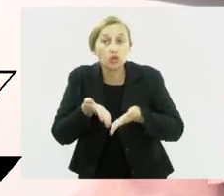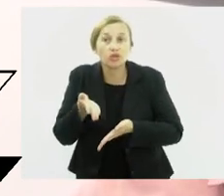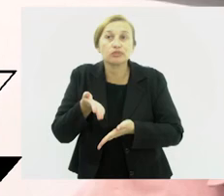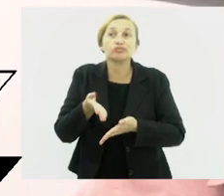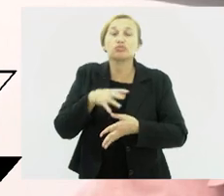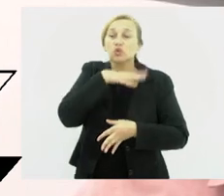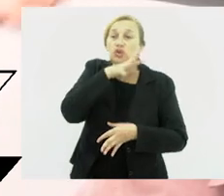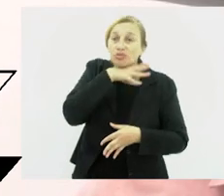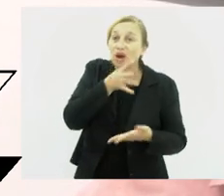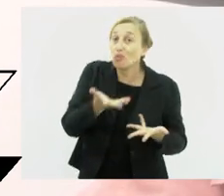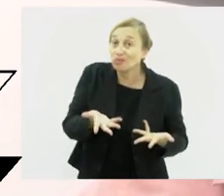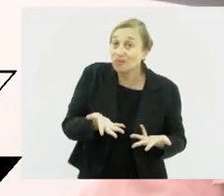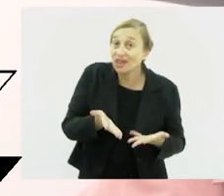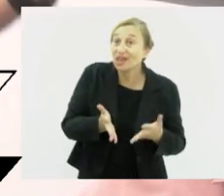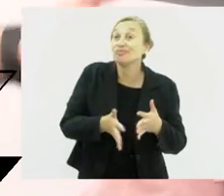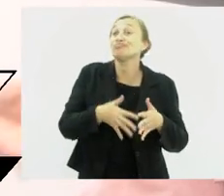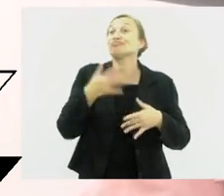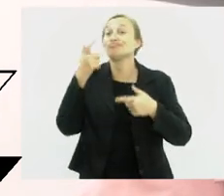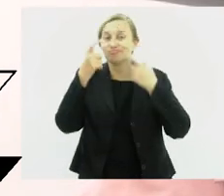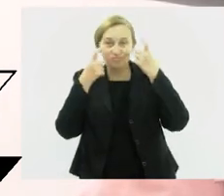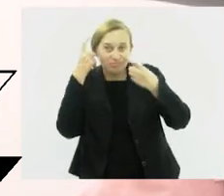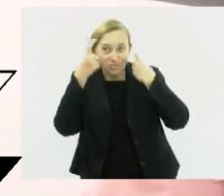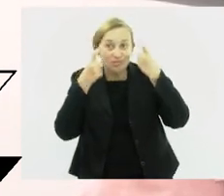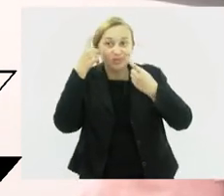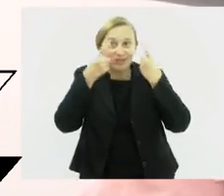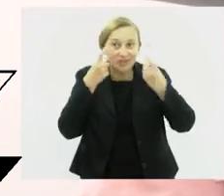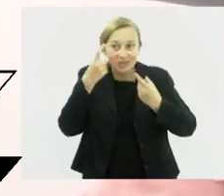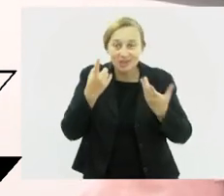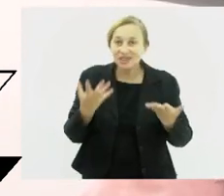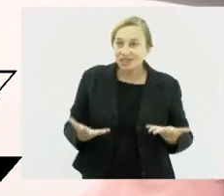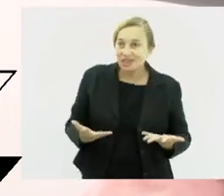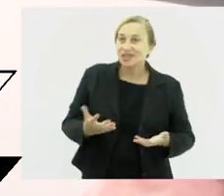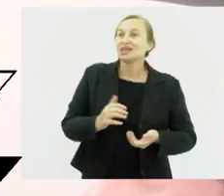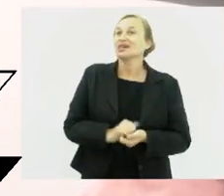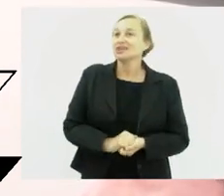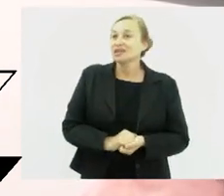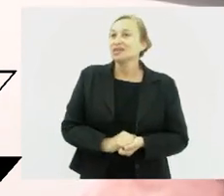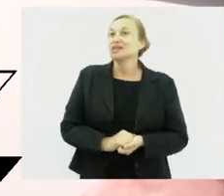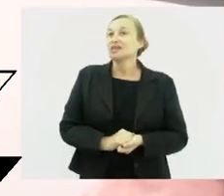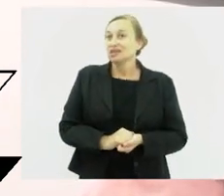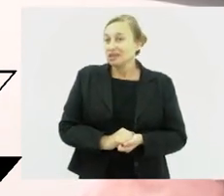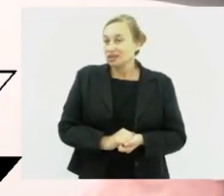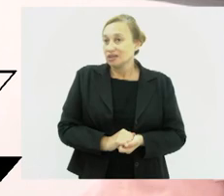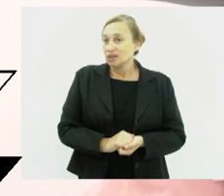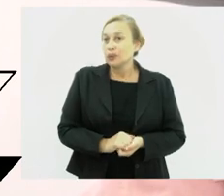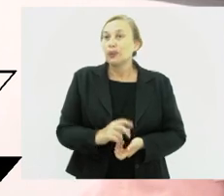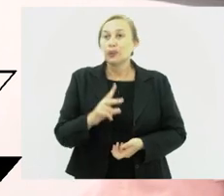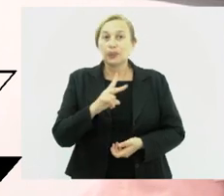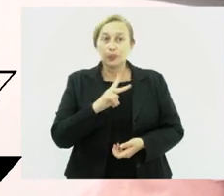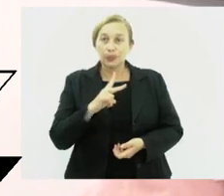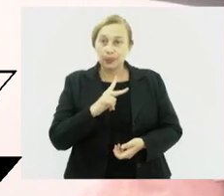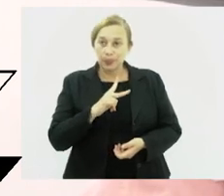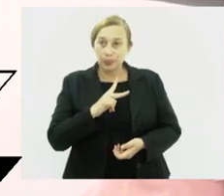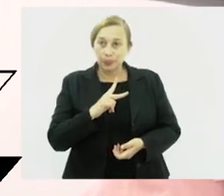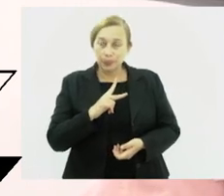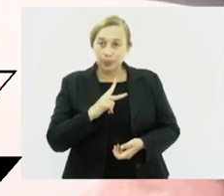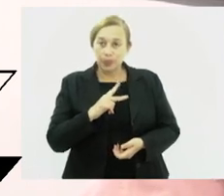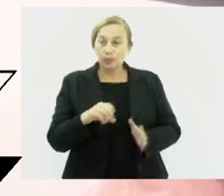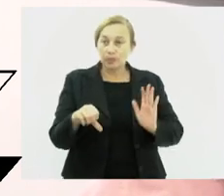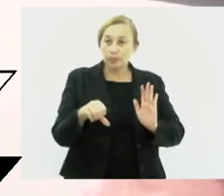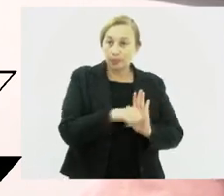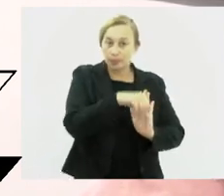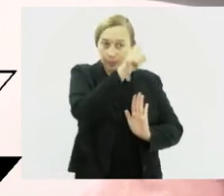aquela, né, aquela agonia do fiel depositário para o próprio criminoso, né? Que é o que a gente vê na vida